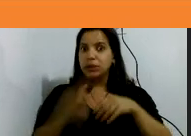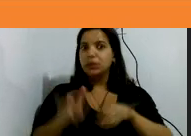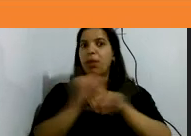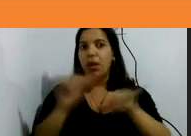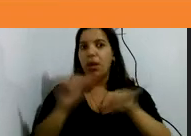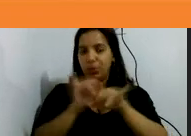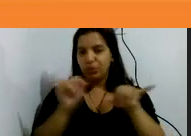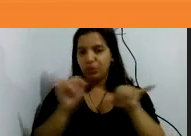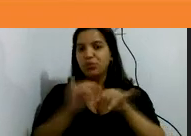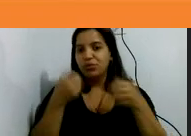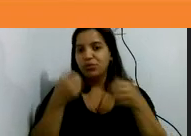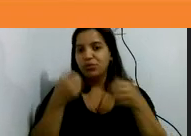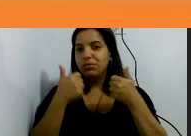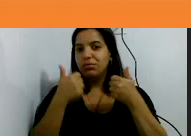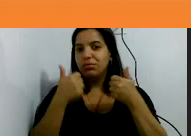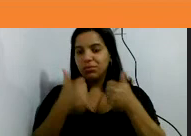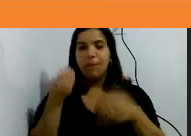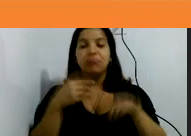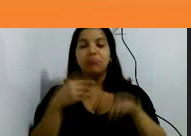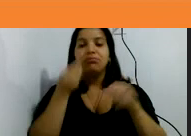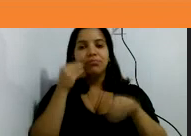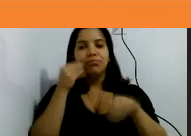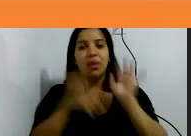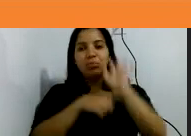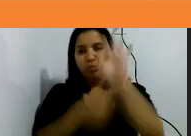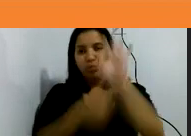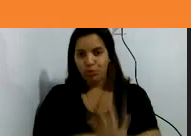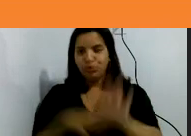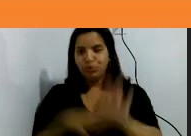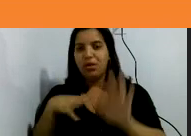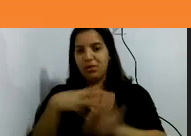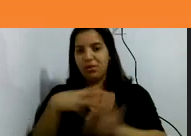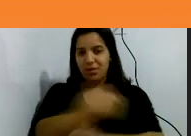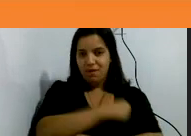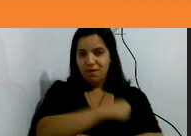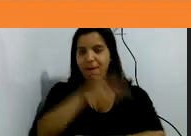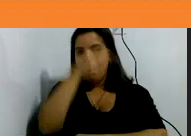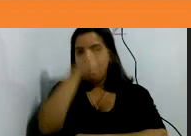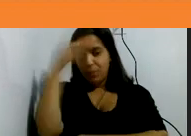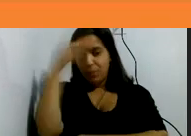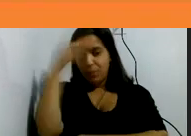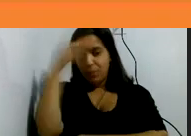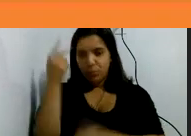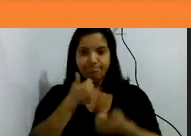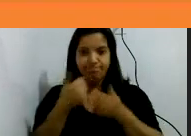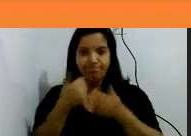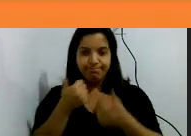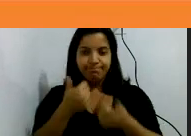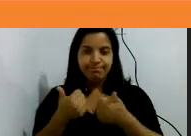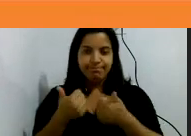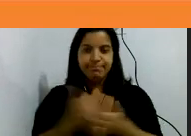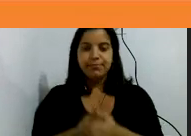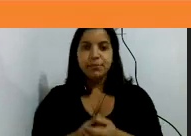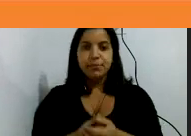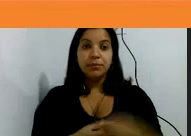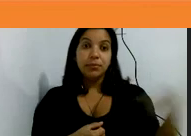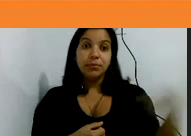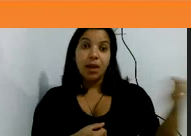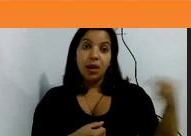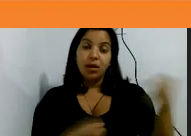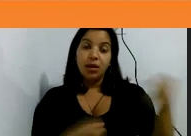essa campanha para a gente ajudar a salvar mais vidas. E aqui eu coloquei